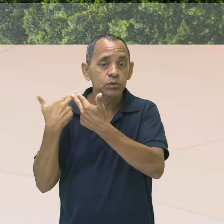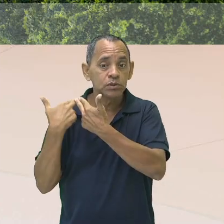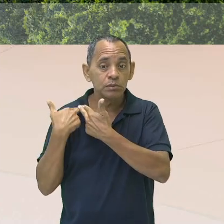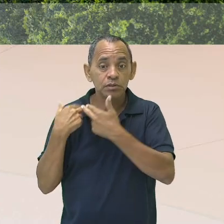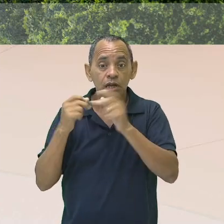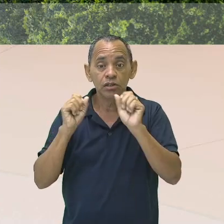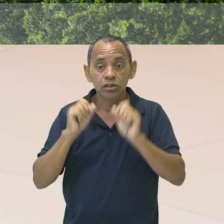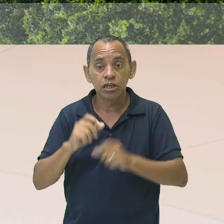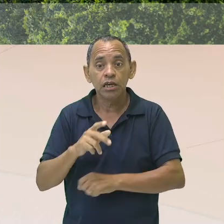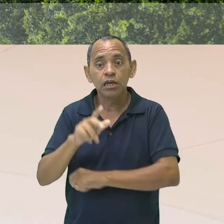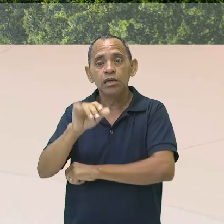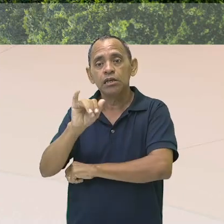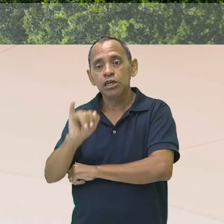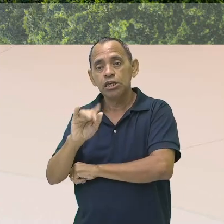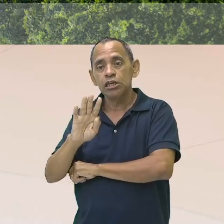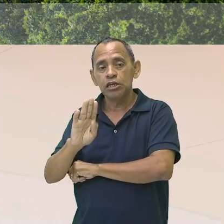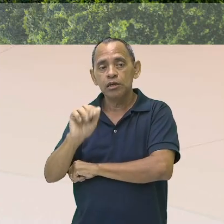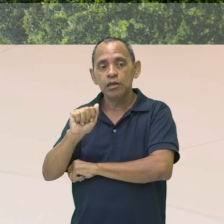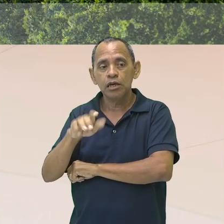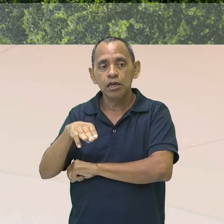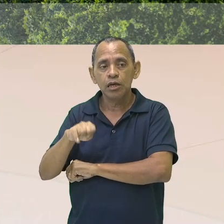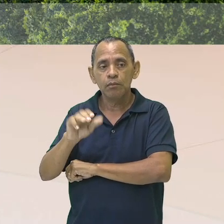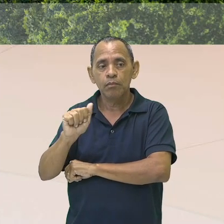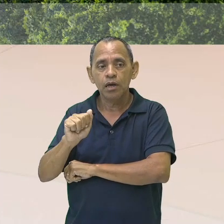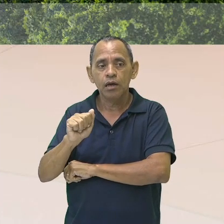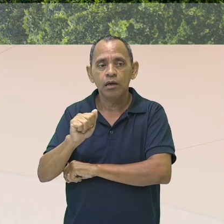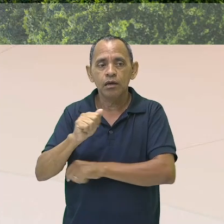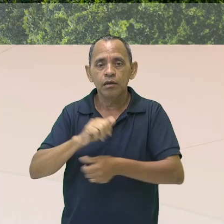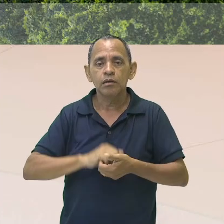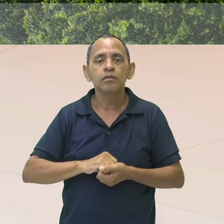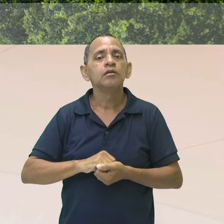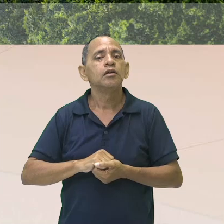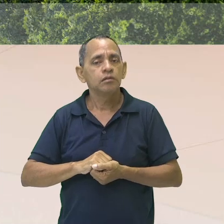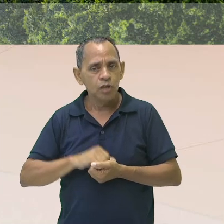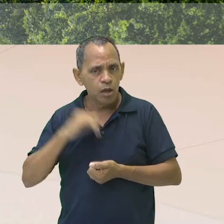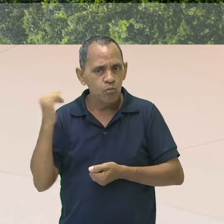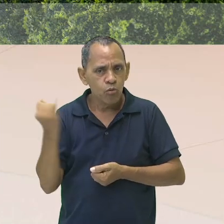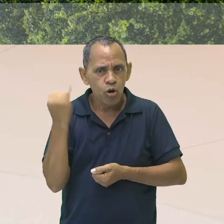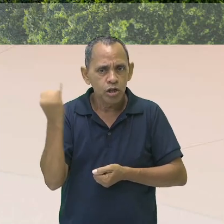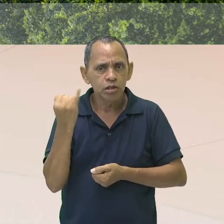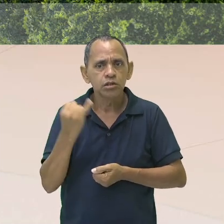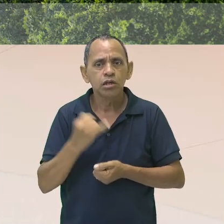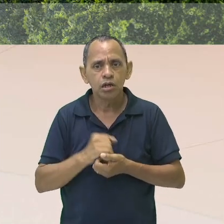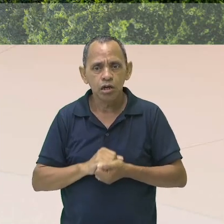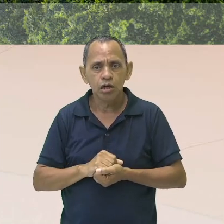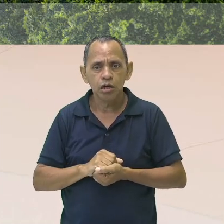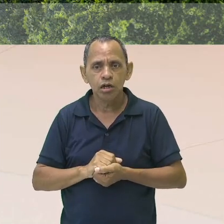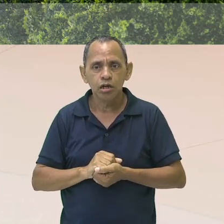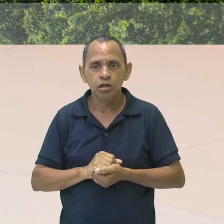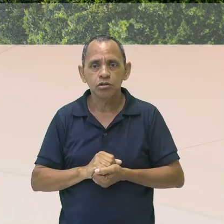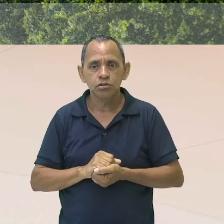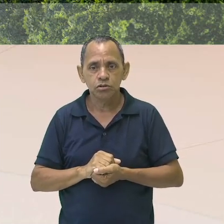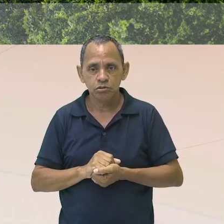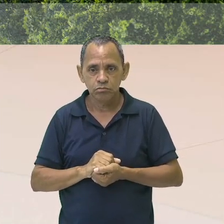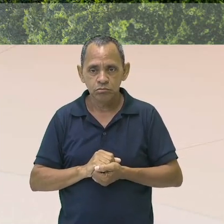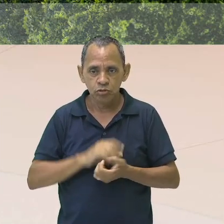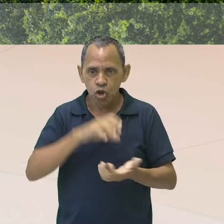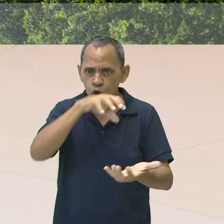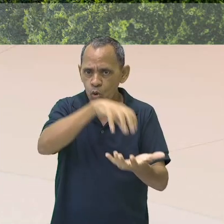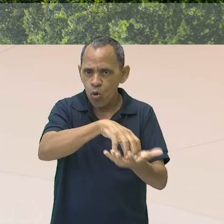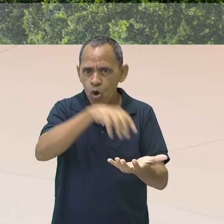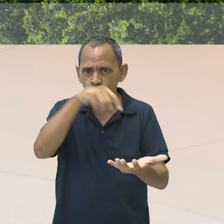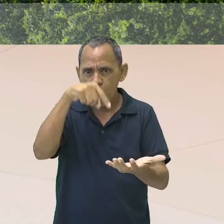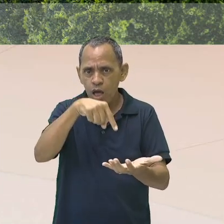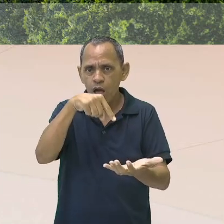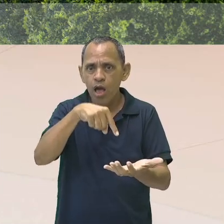do desenvolvimento sustentável. O IBAMA é um importante órgão da esfera federal, que faz esse trabalho de promoção do